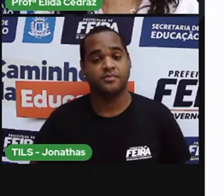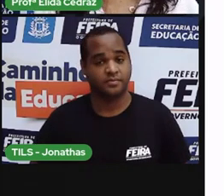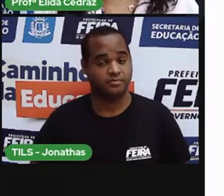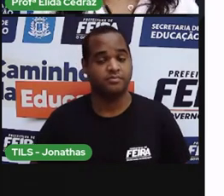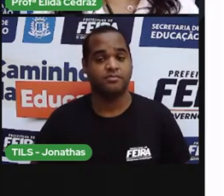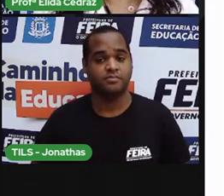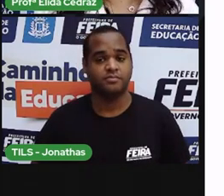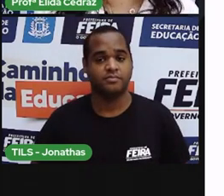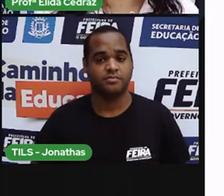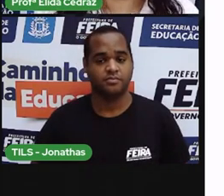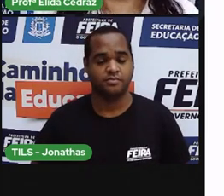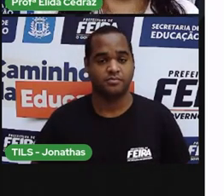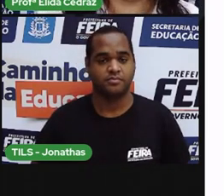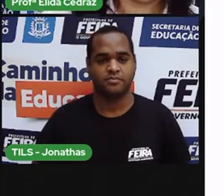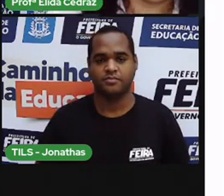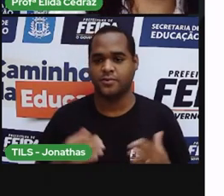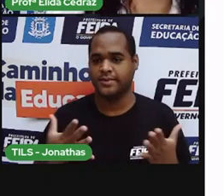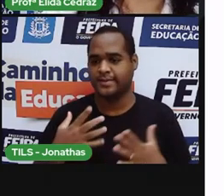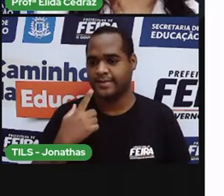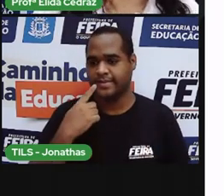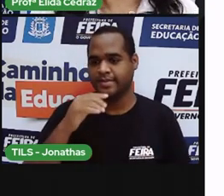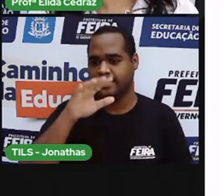Agora nós vamos ter uma cruzadinha.